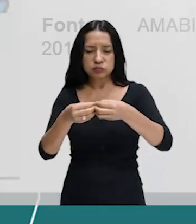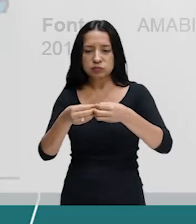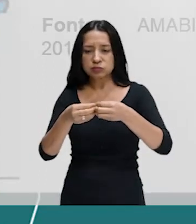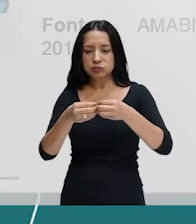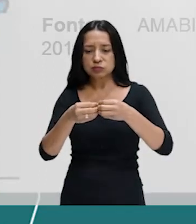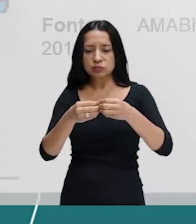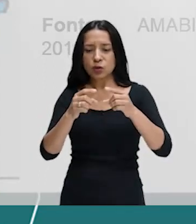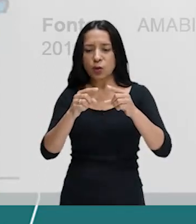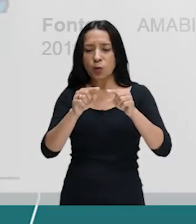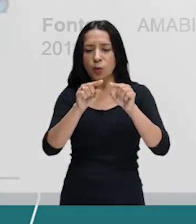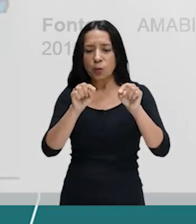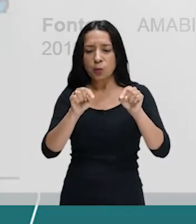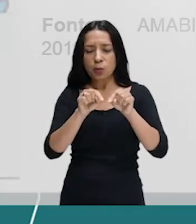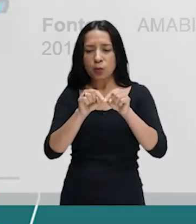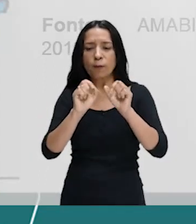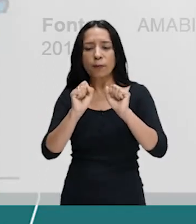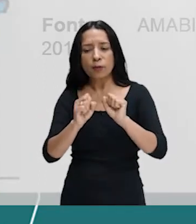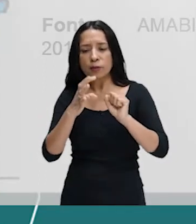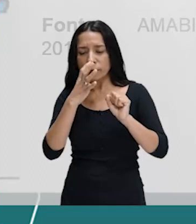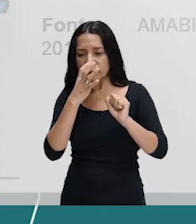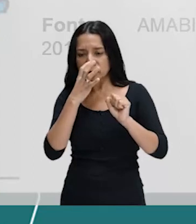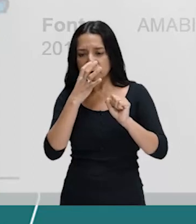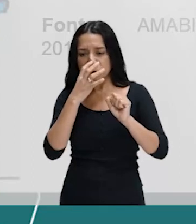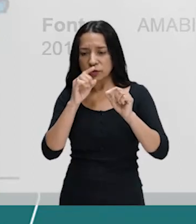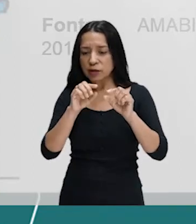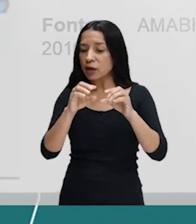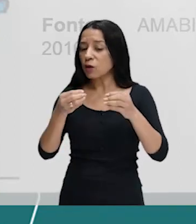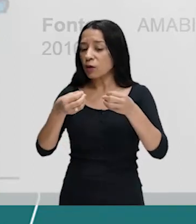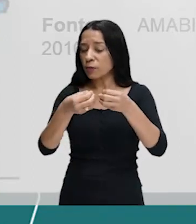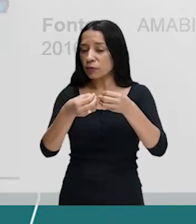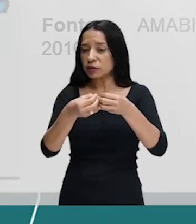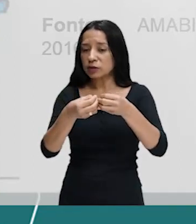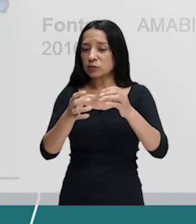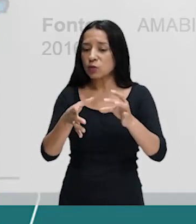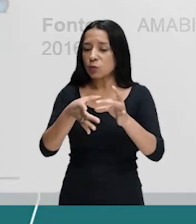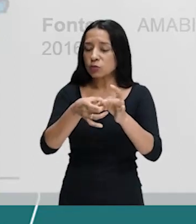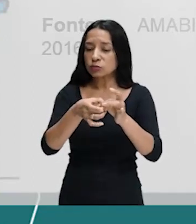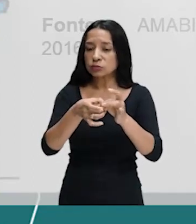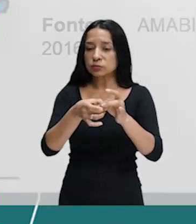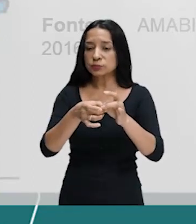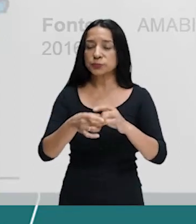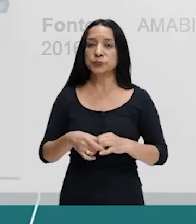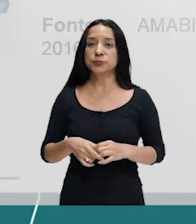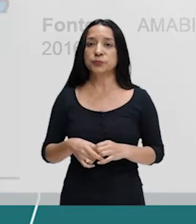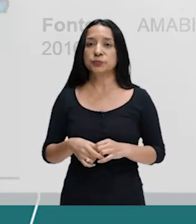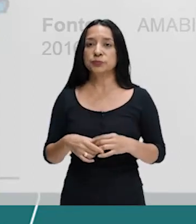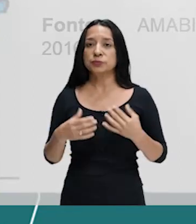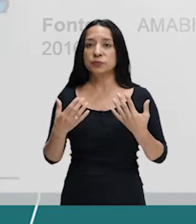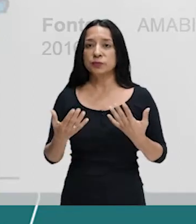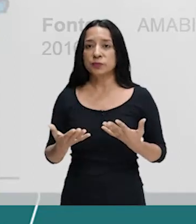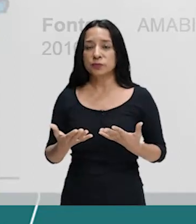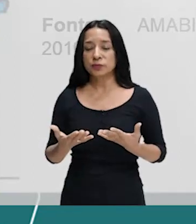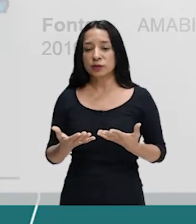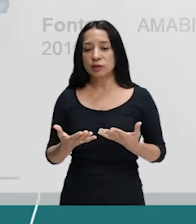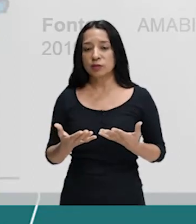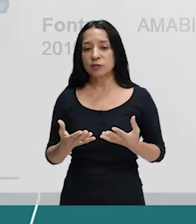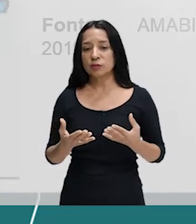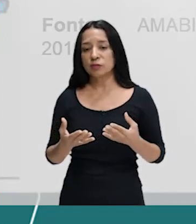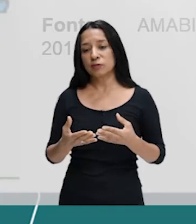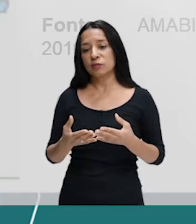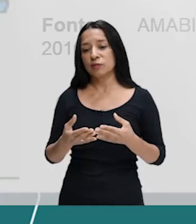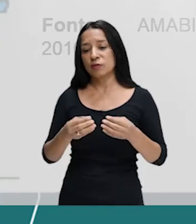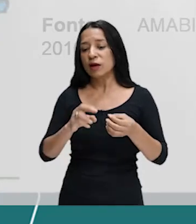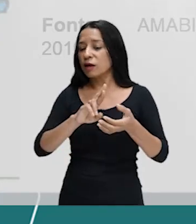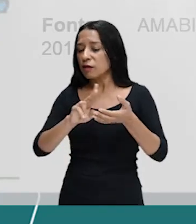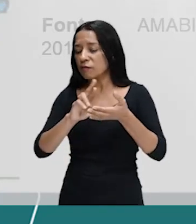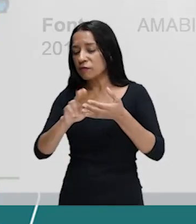que você pode perceber aí é uma molécula de glicose que está unida com a outra. Então, um glicogênio formado por